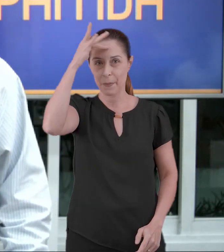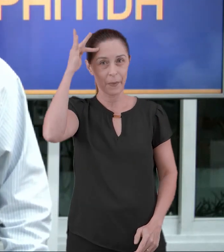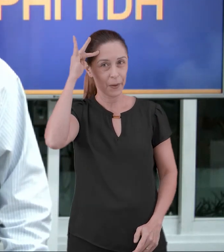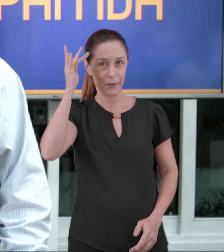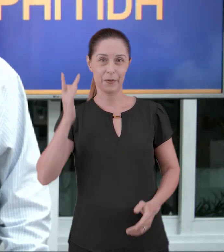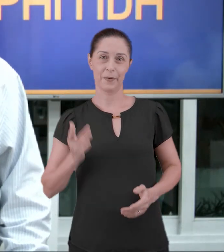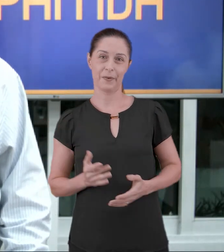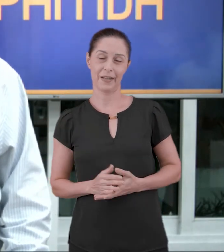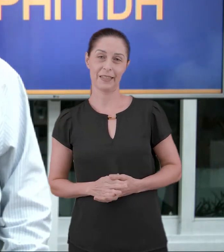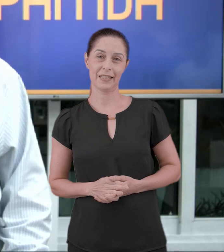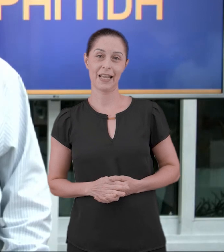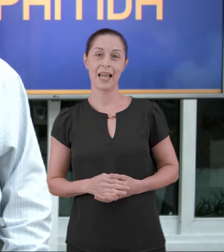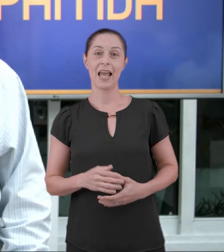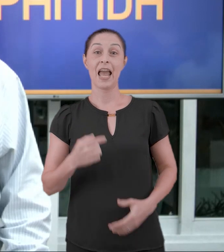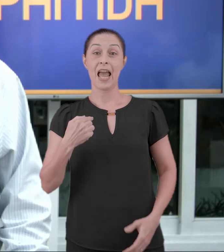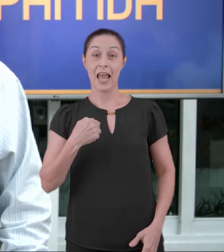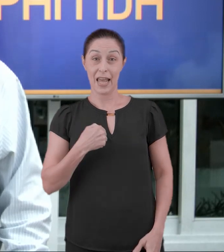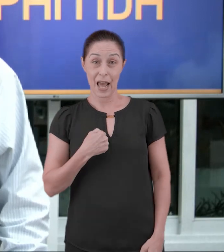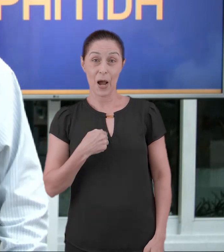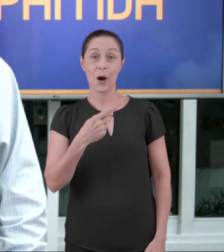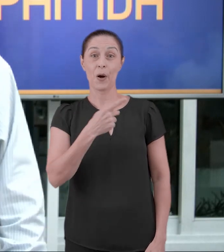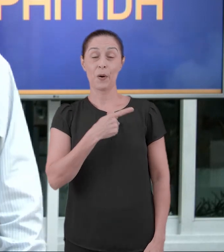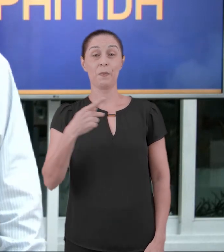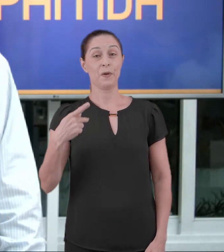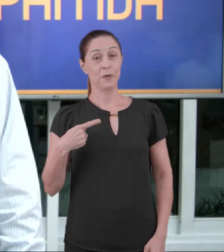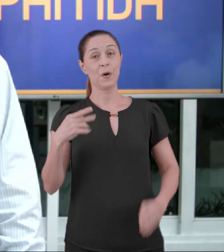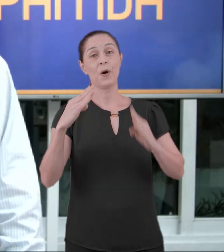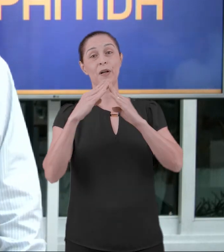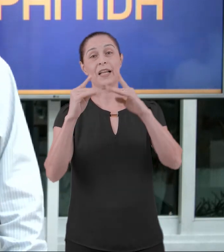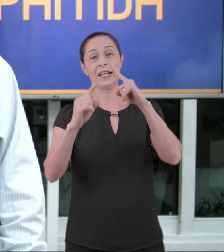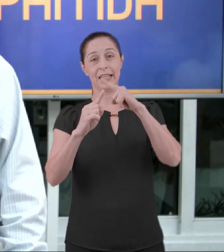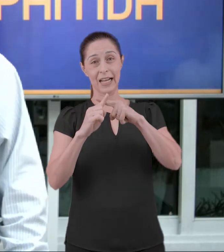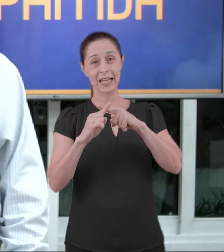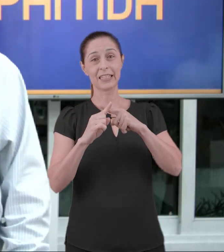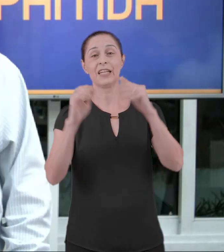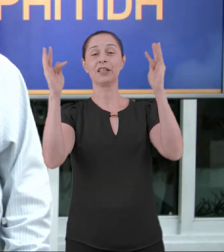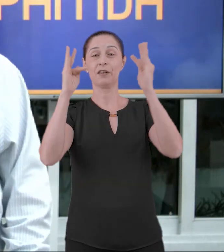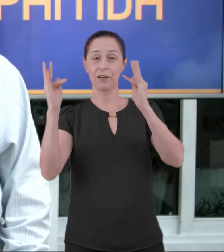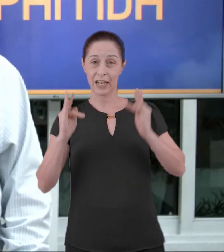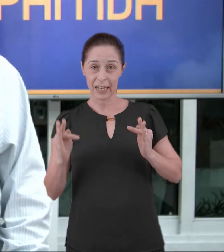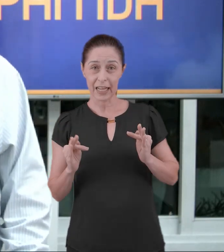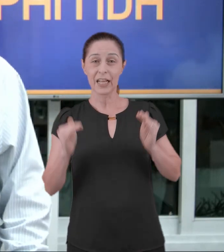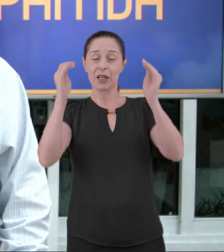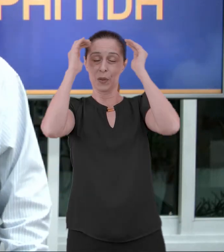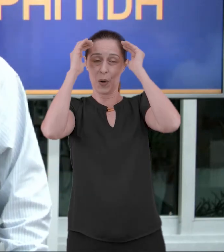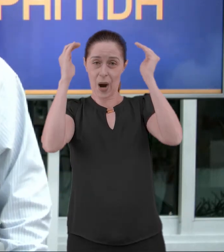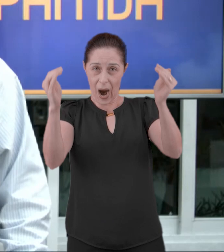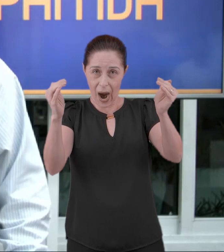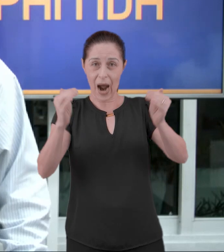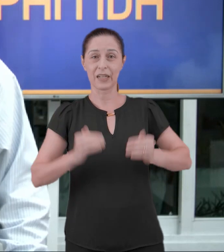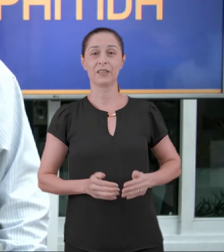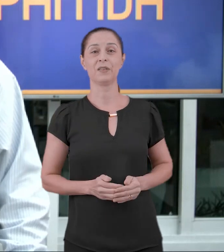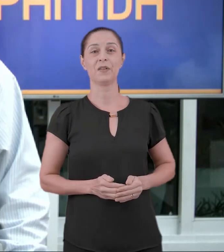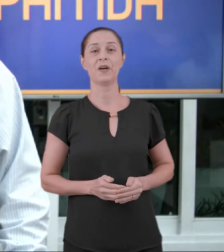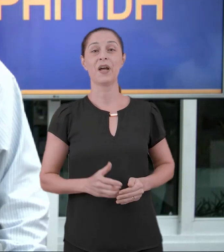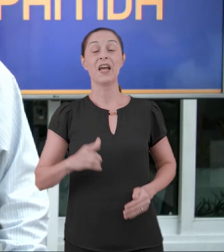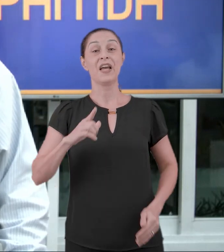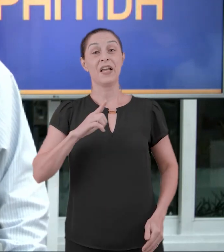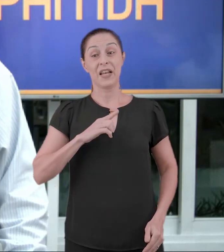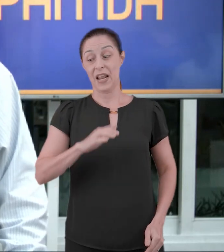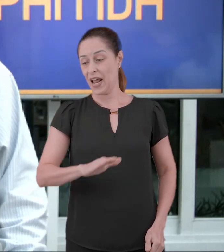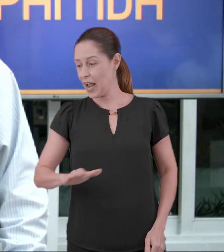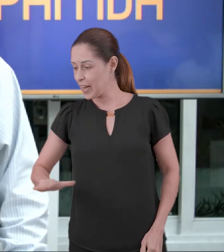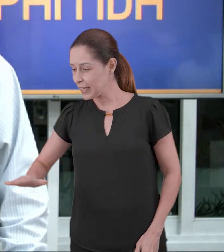sinto muito honrado de poder estar aqui, de participar e de poder também conviver com essas crianças aqui na igreja, com